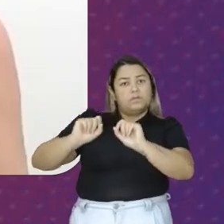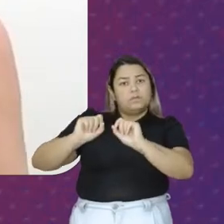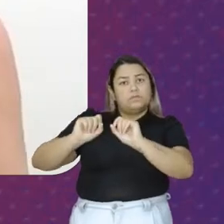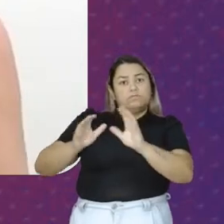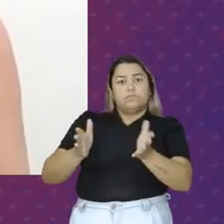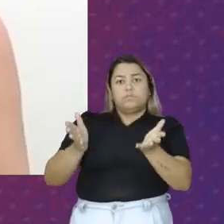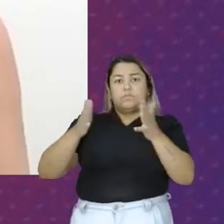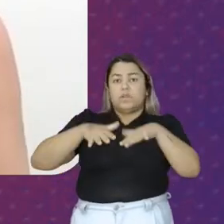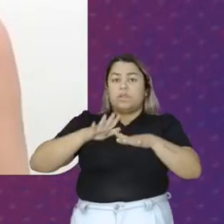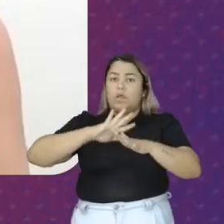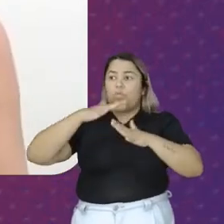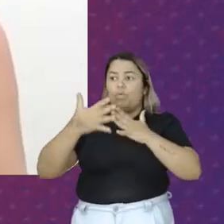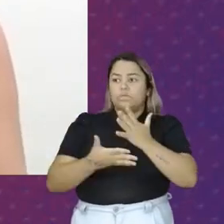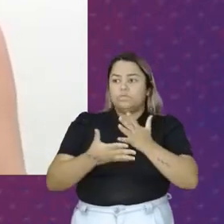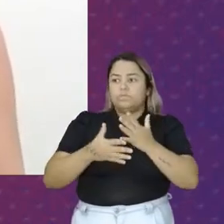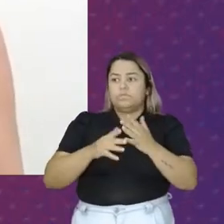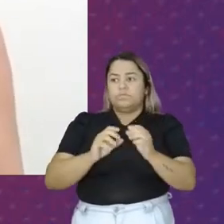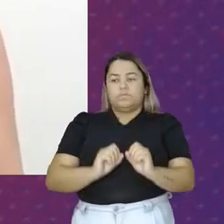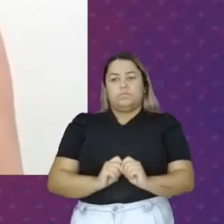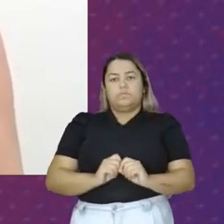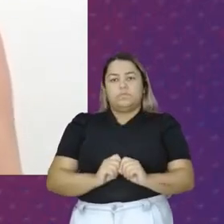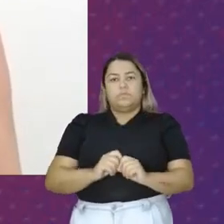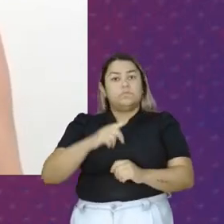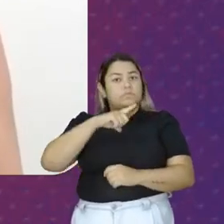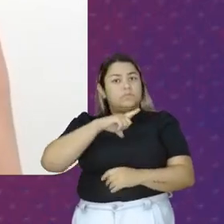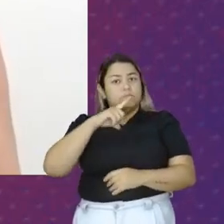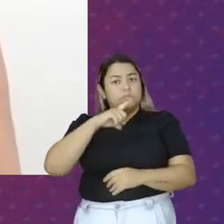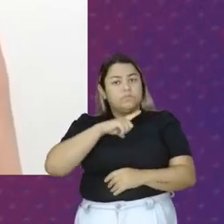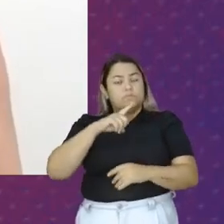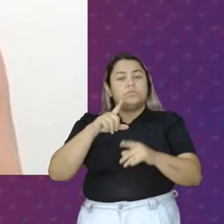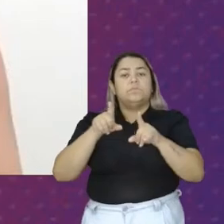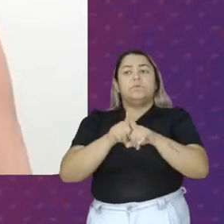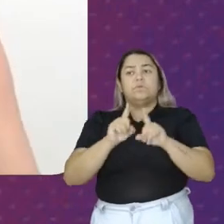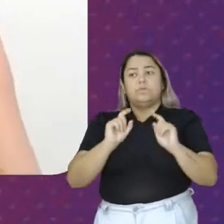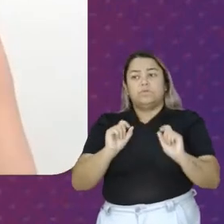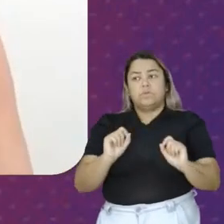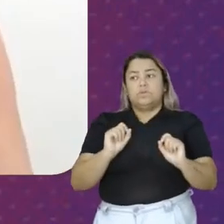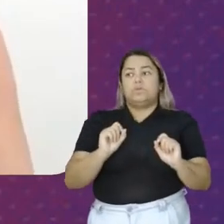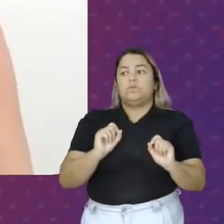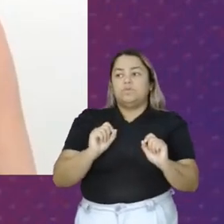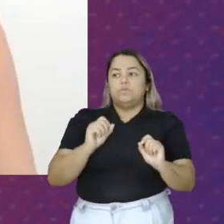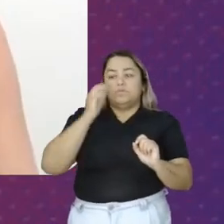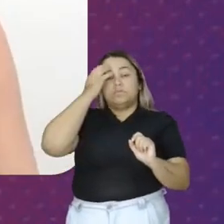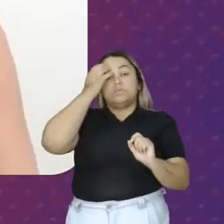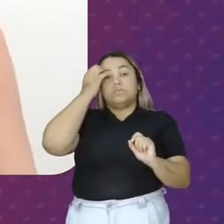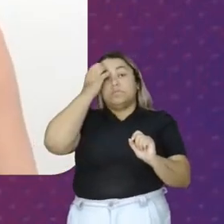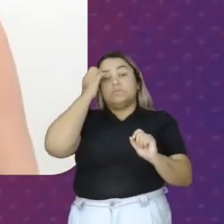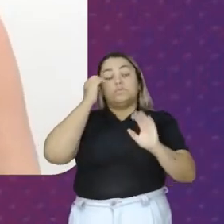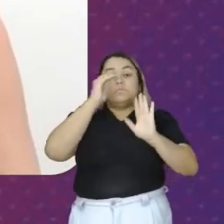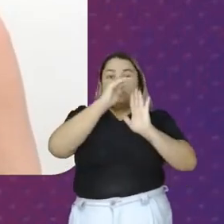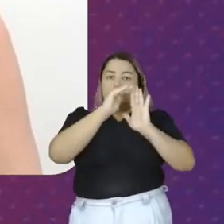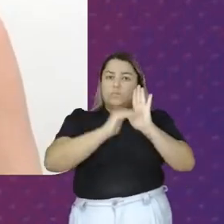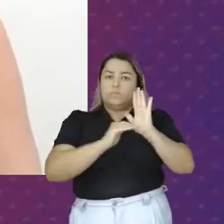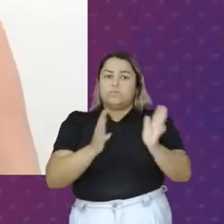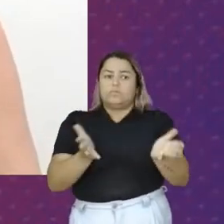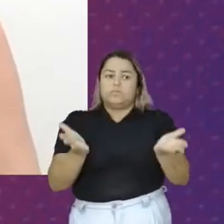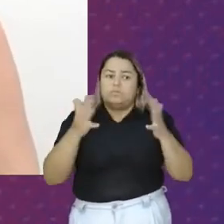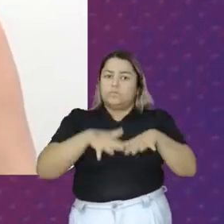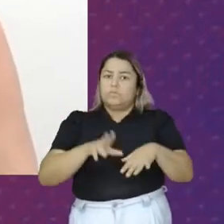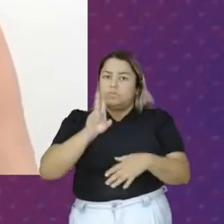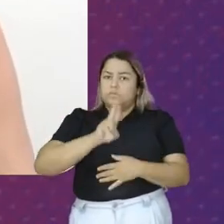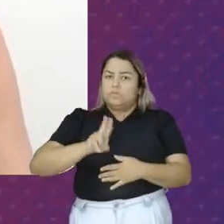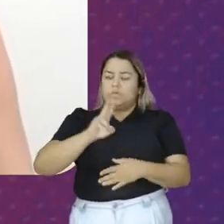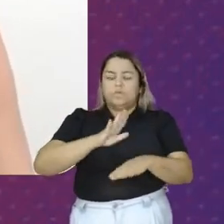é. Né? Nós temos que considerar que os requisitos de acessibilidade vão muito